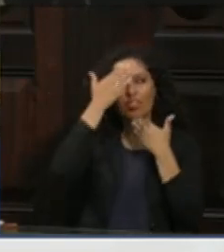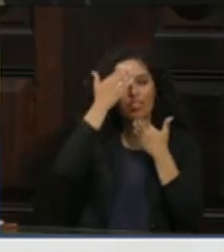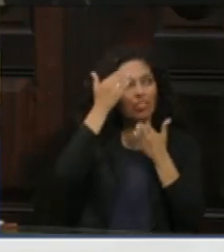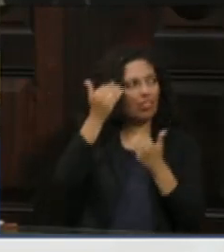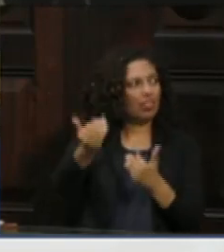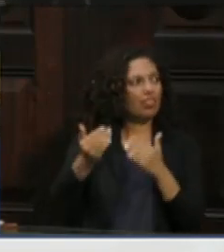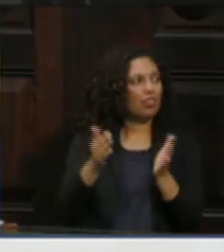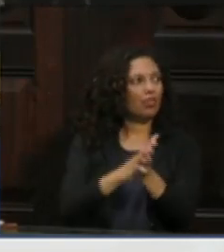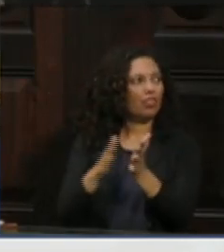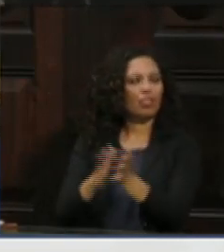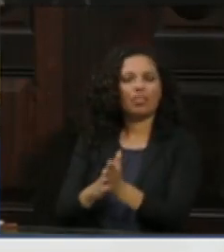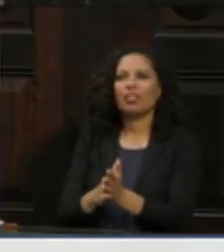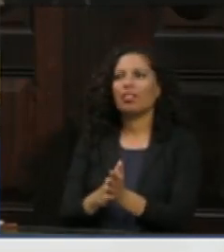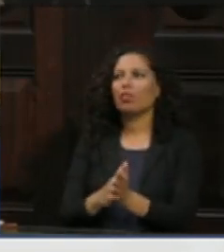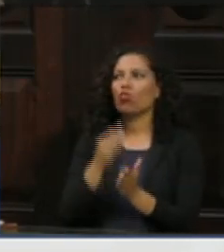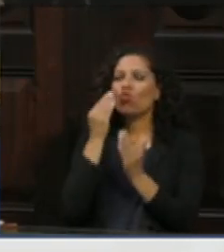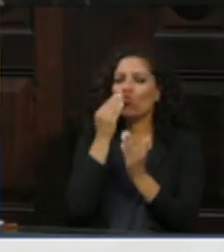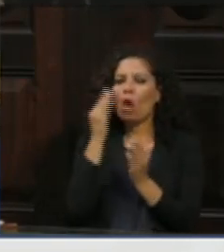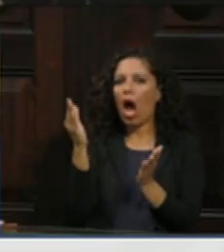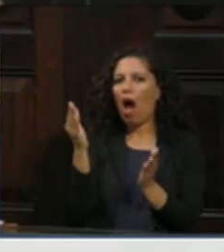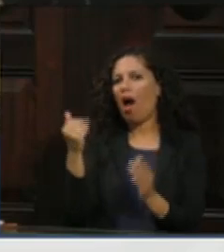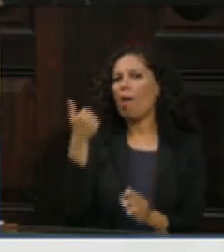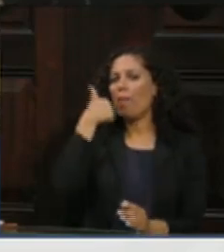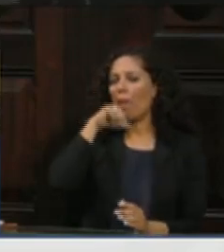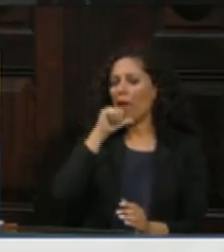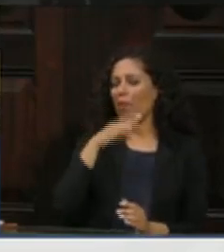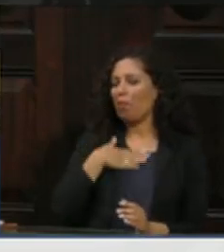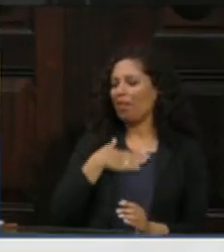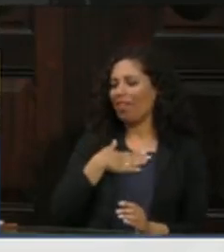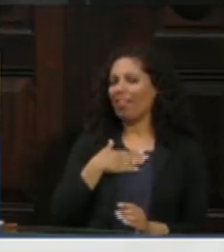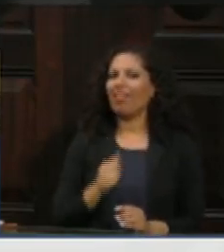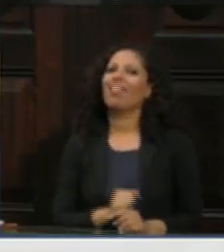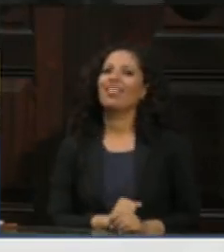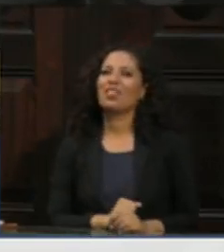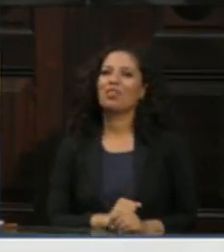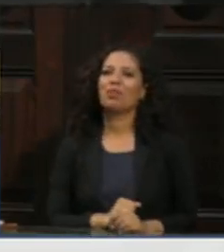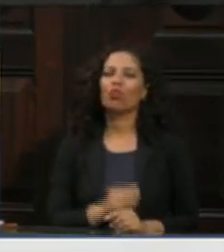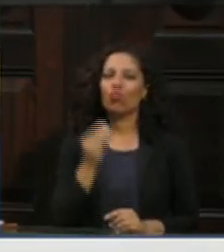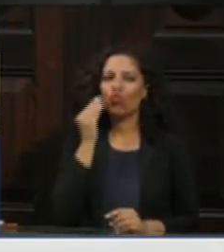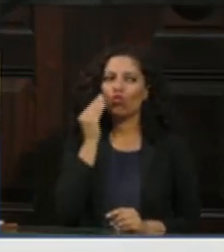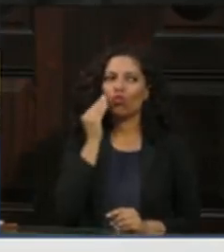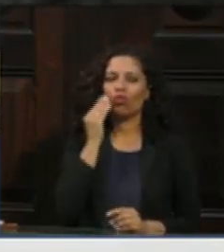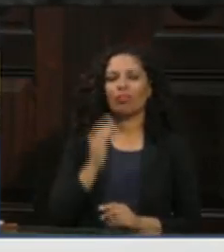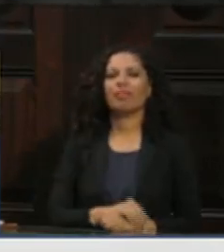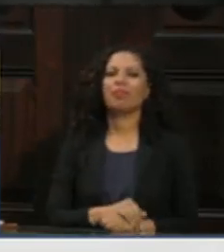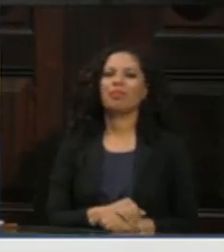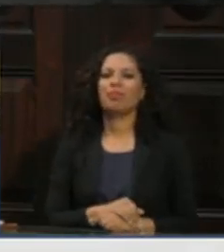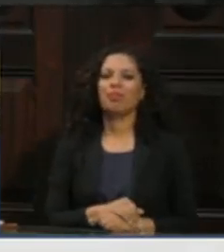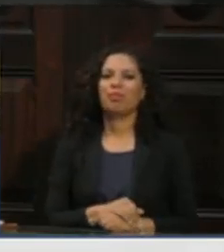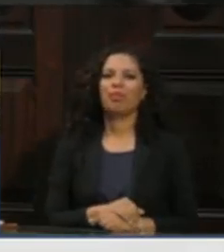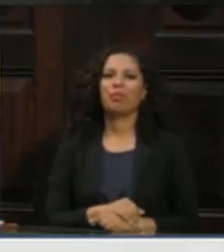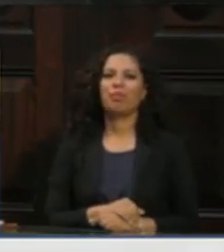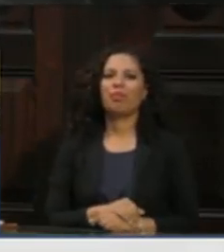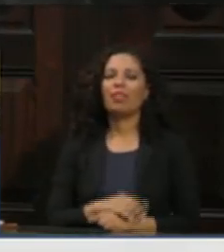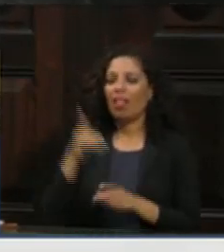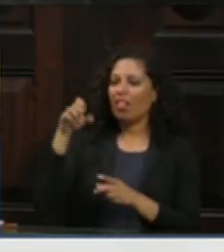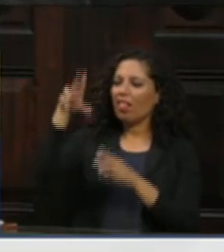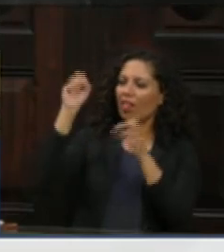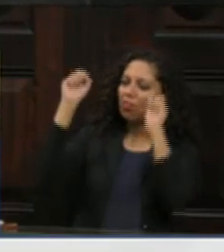país engrandece. É isso daí, eu queria exatamente registrar e deixar aqui as